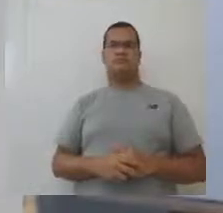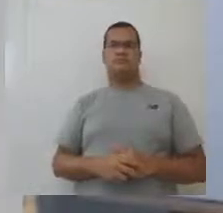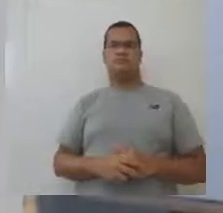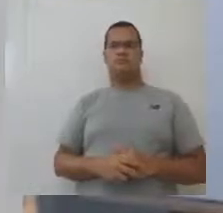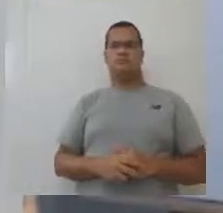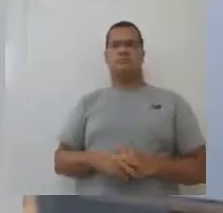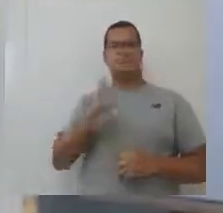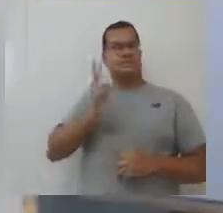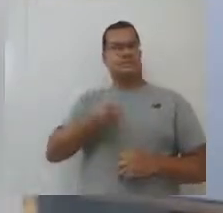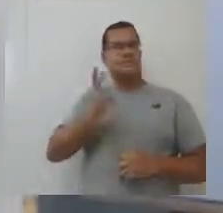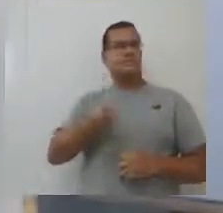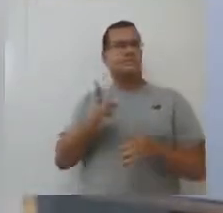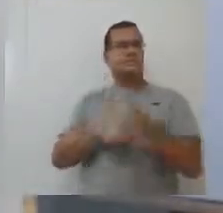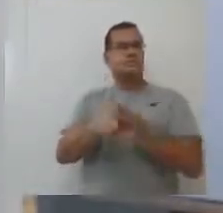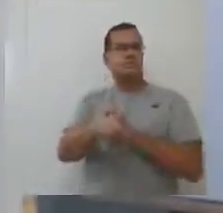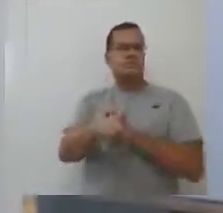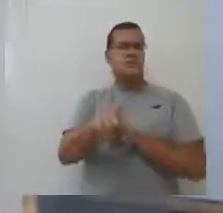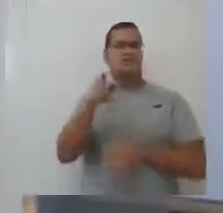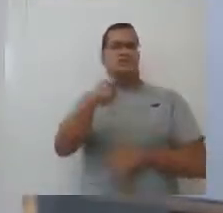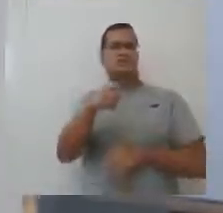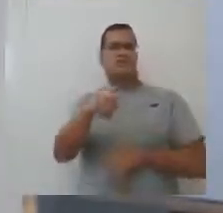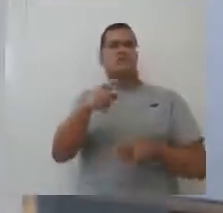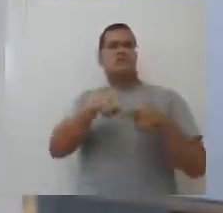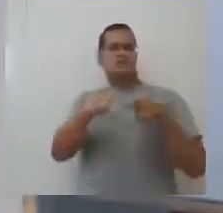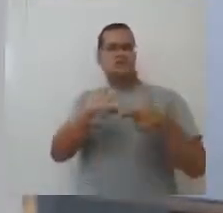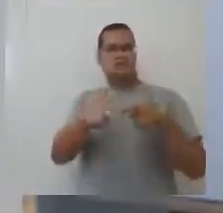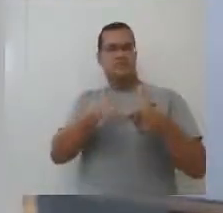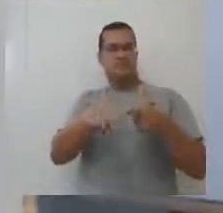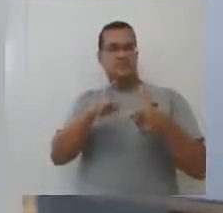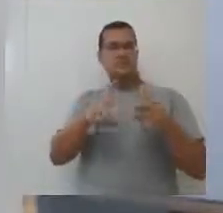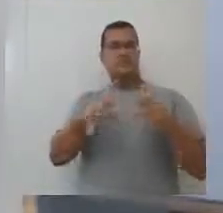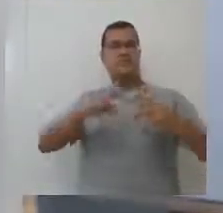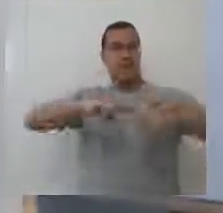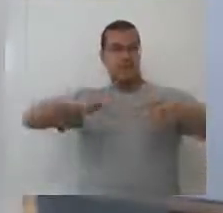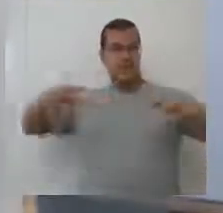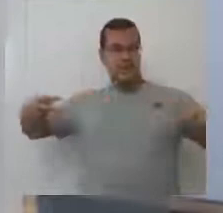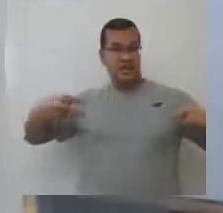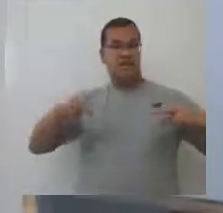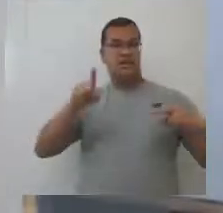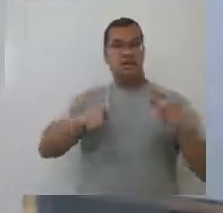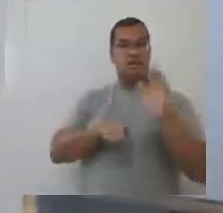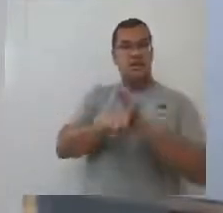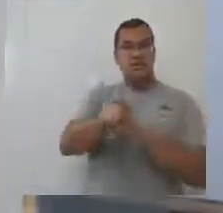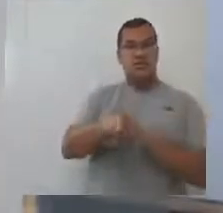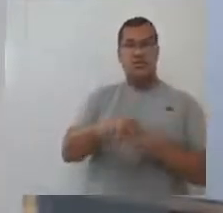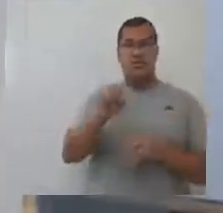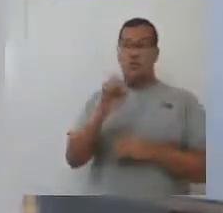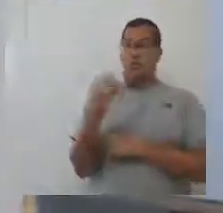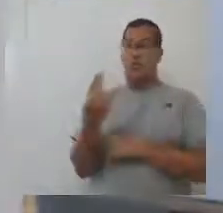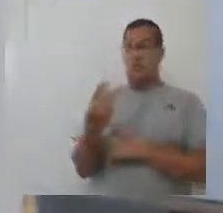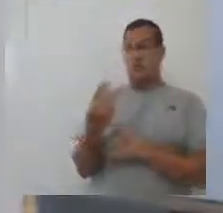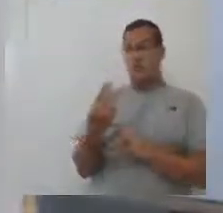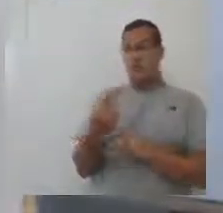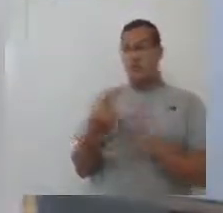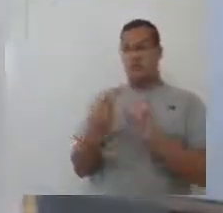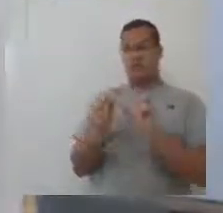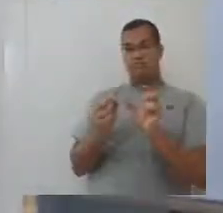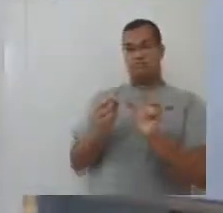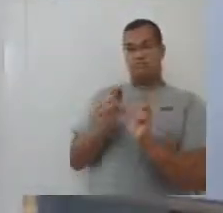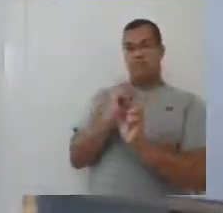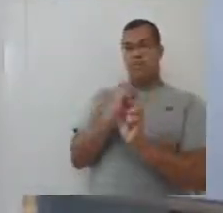tá? Toda vez que você pegar um problema de genética, que no final ele bota ou, aonde você